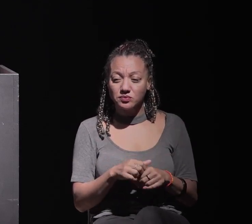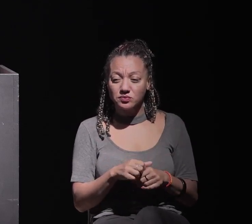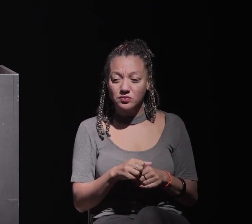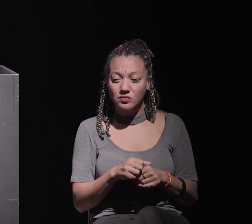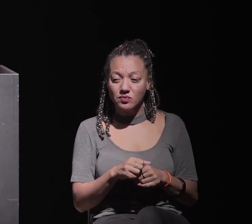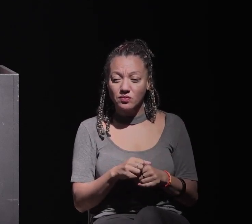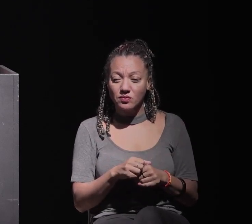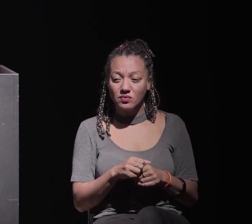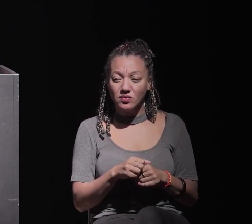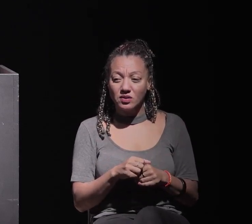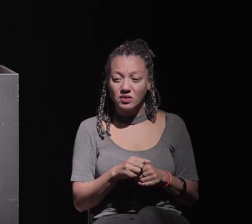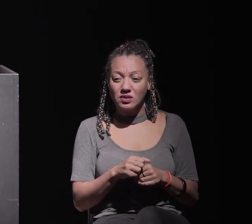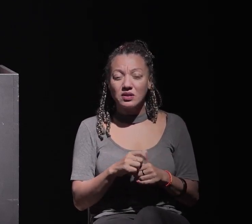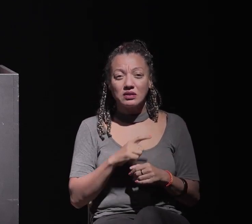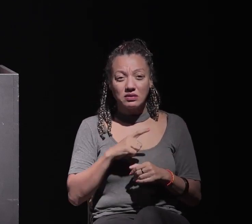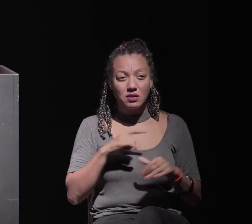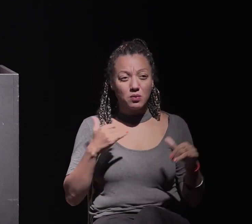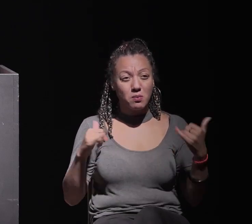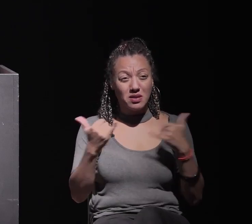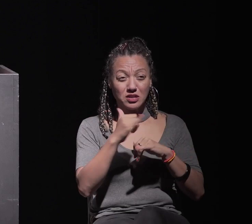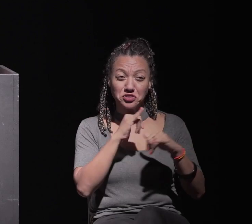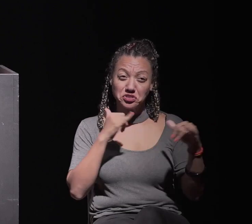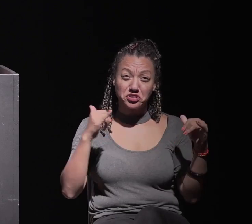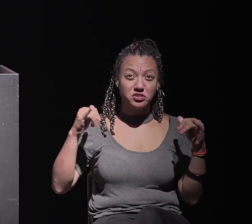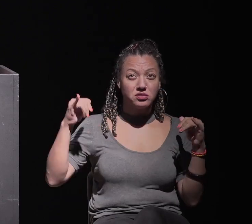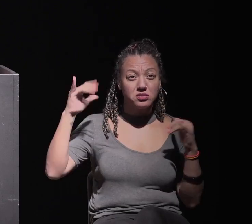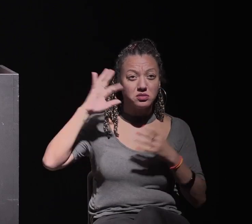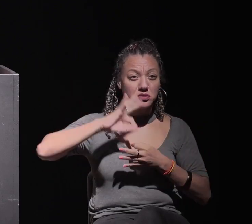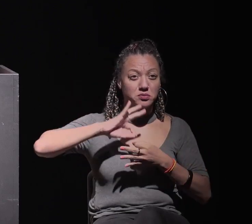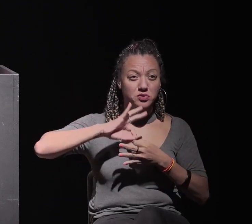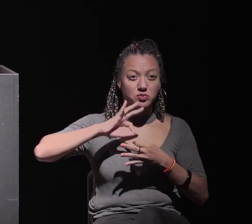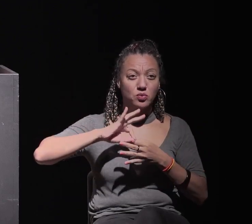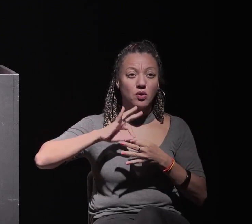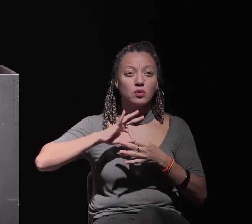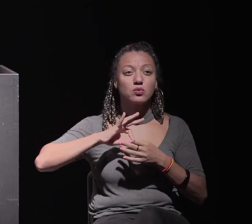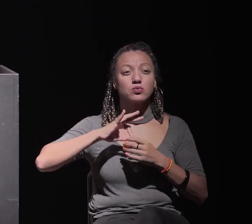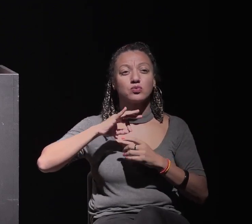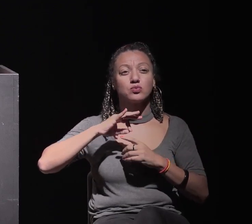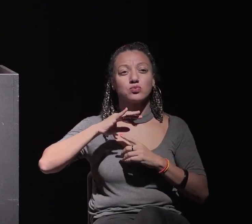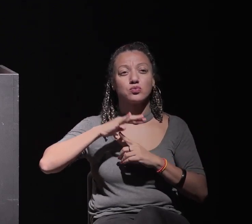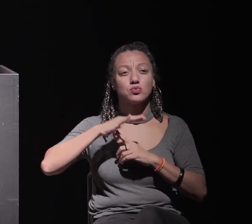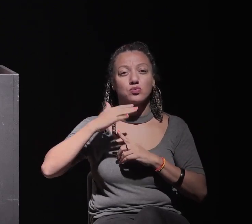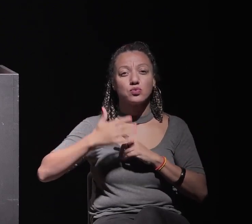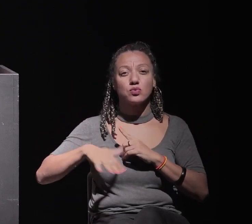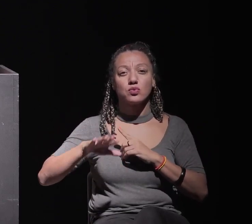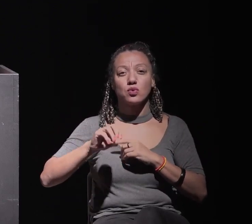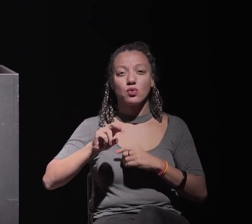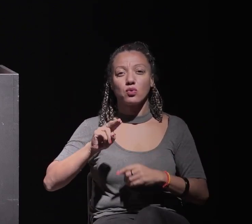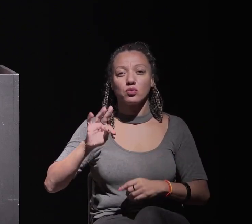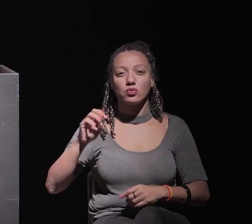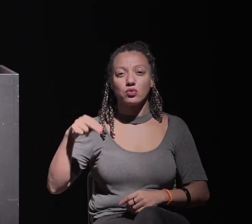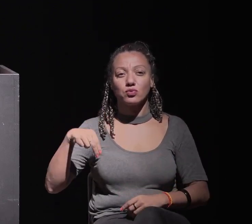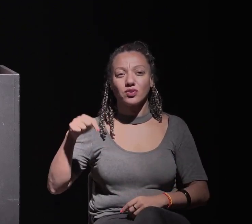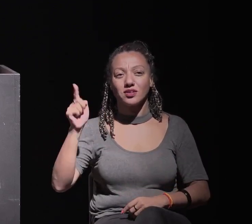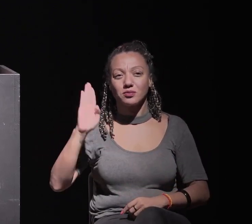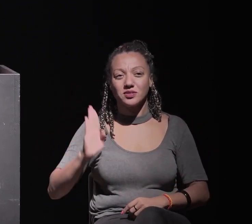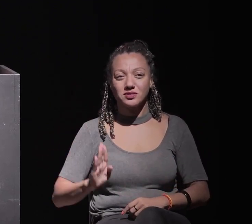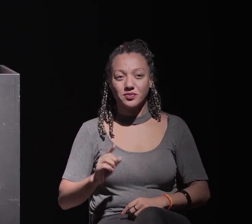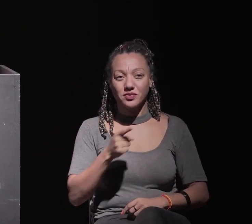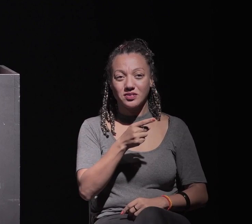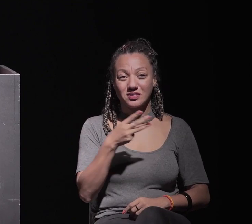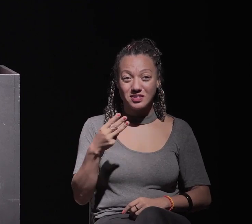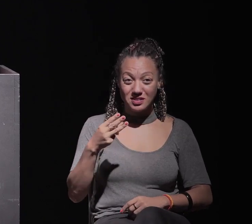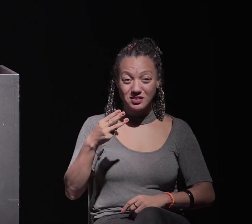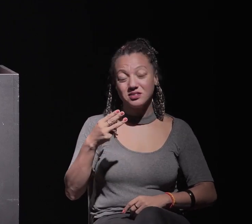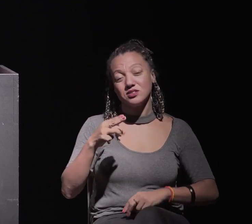uma confluência aí, energética, espiritual, com o outono no Brasil, né? Dia 13 de junho de